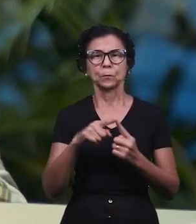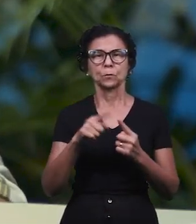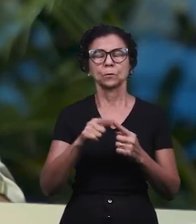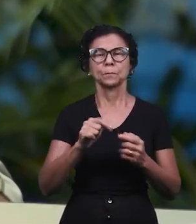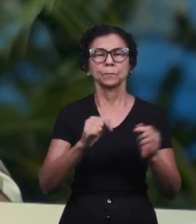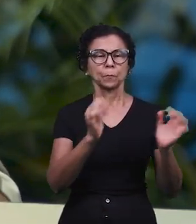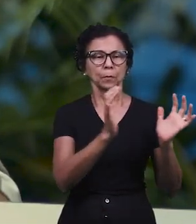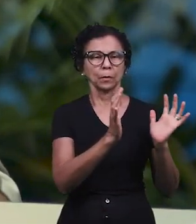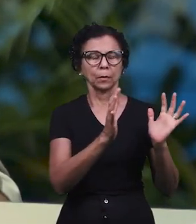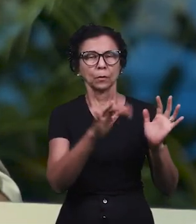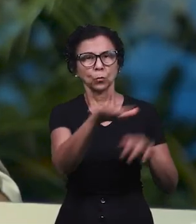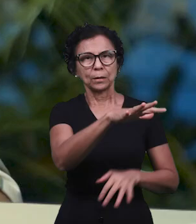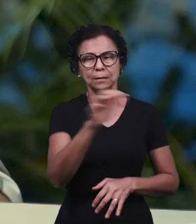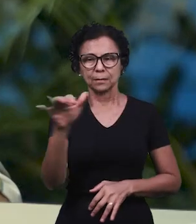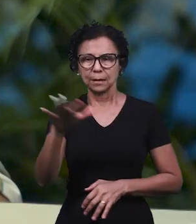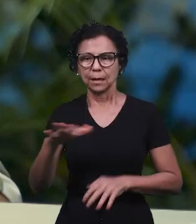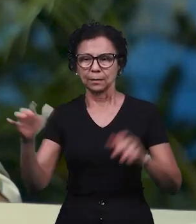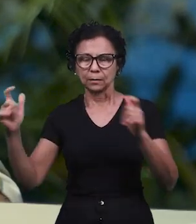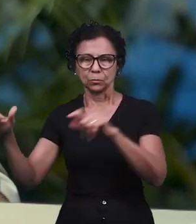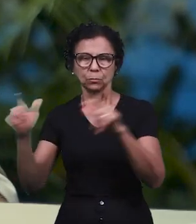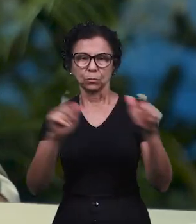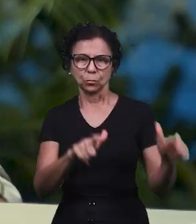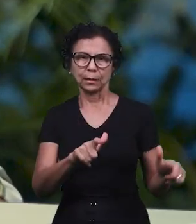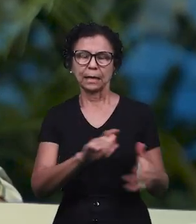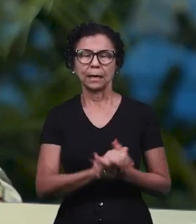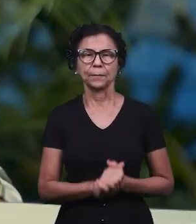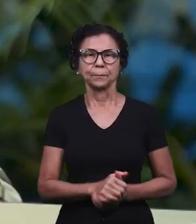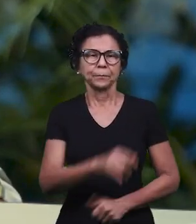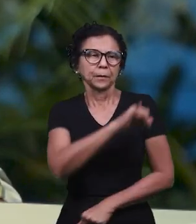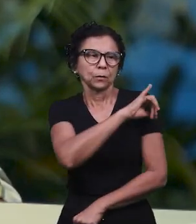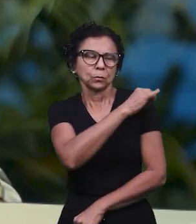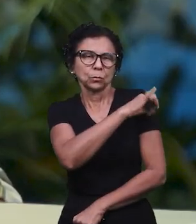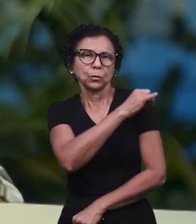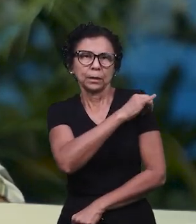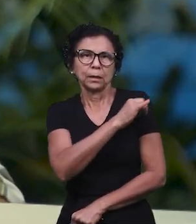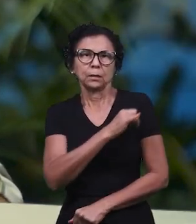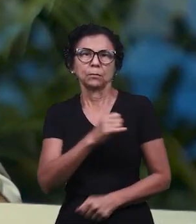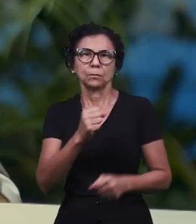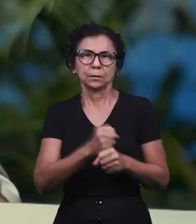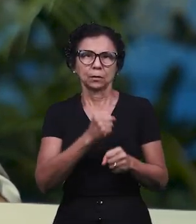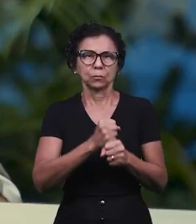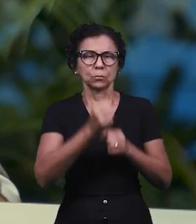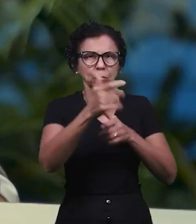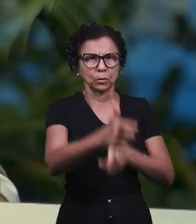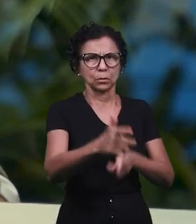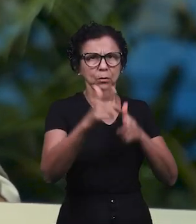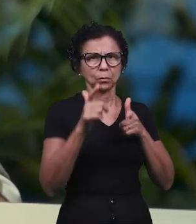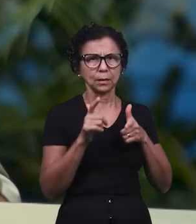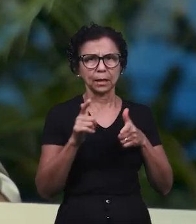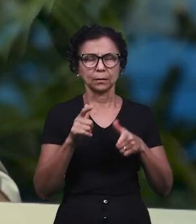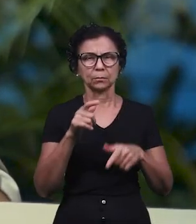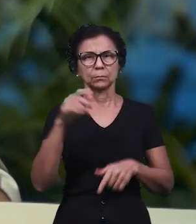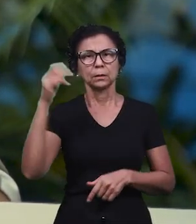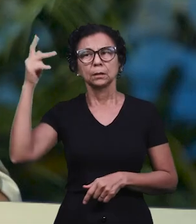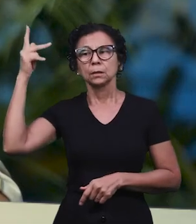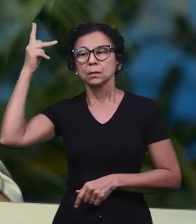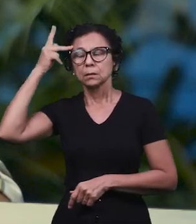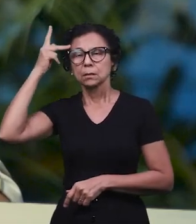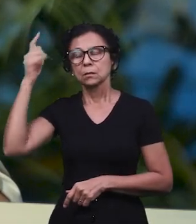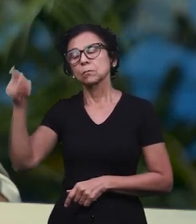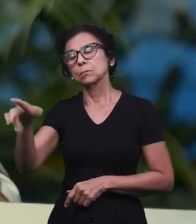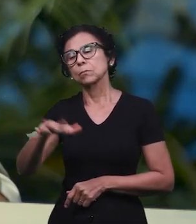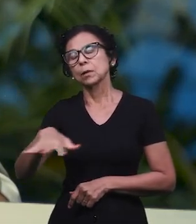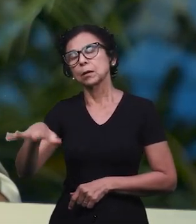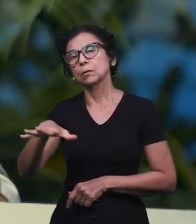Rio e o Arsenal de Guerra de São Paulo. O do Rio fica no bairro do Caju e o de São Paulo fica no bairro